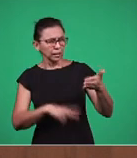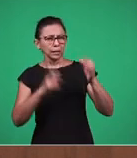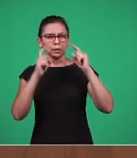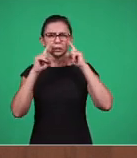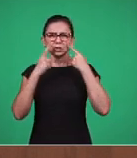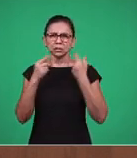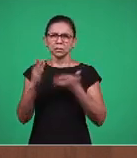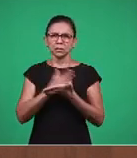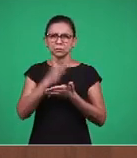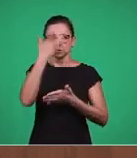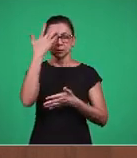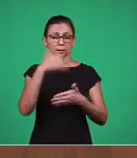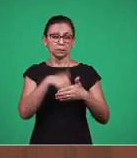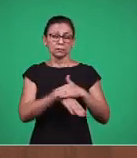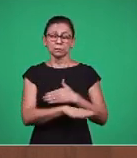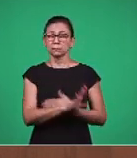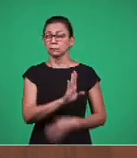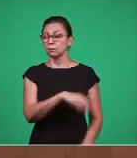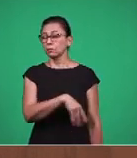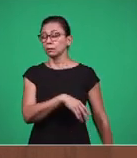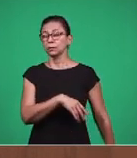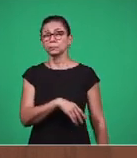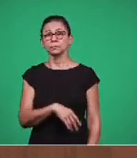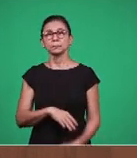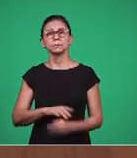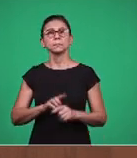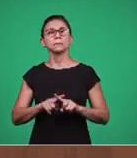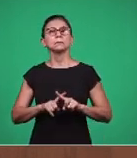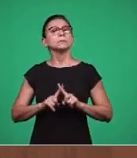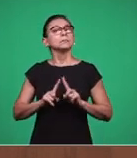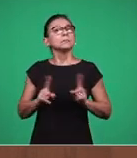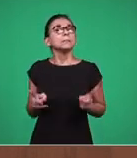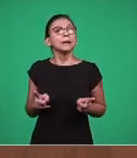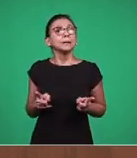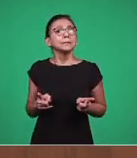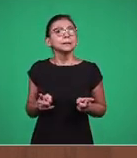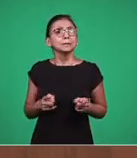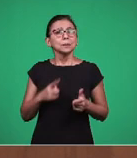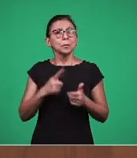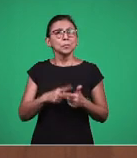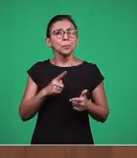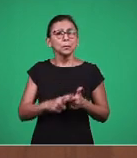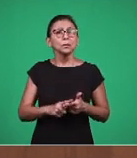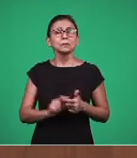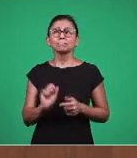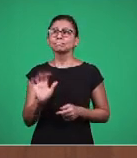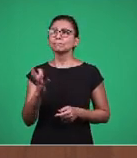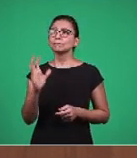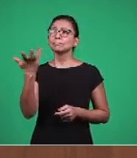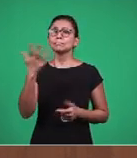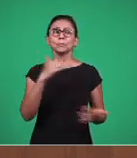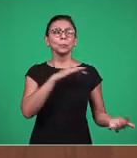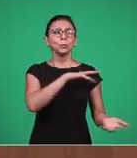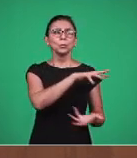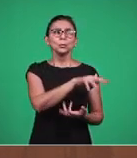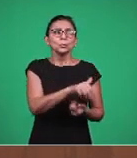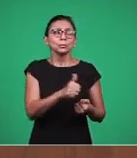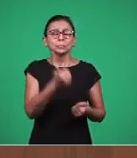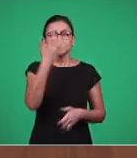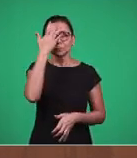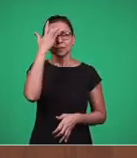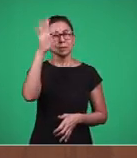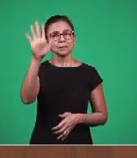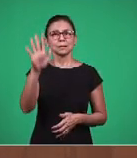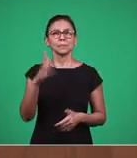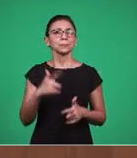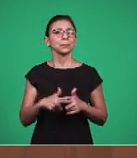acostumaram, mas não tem resposta para isso que está